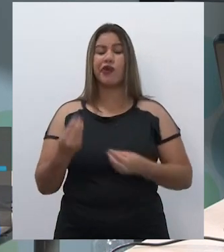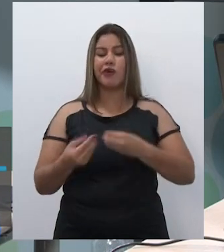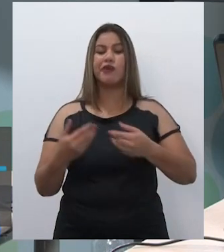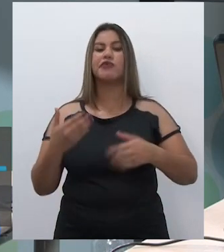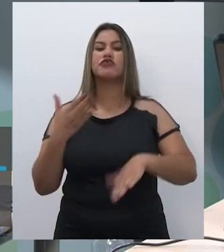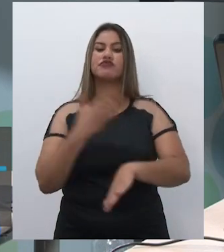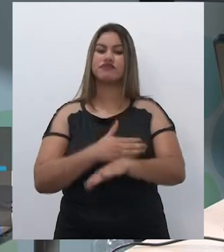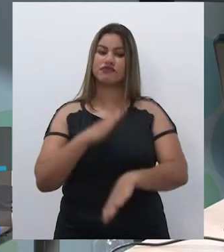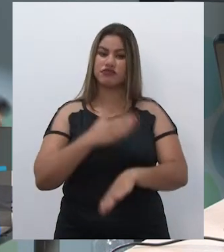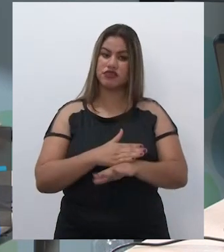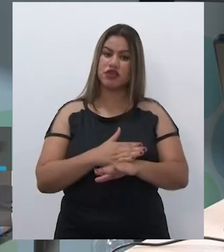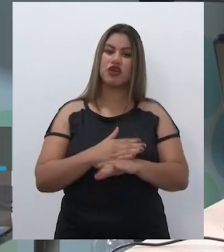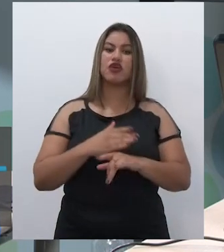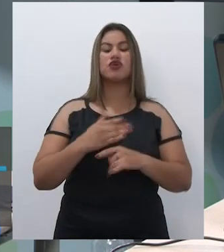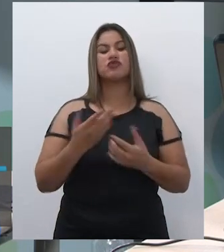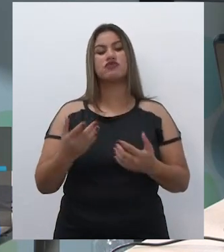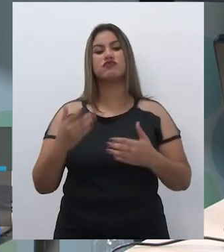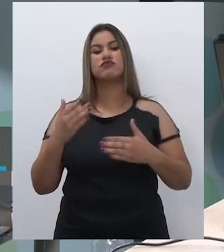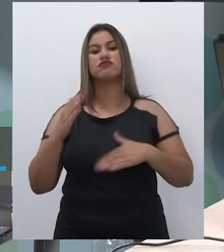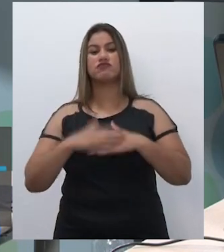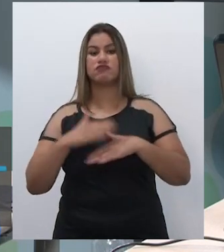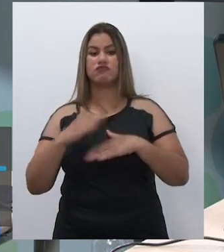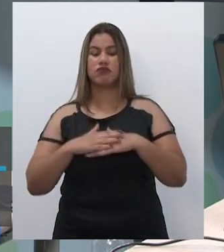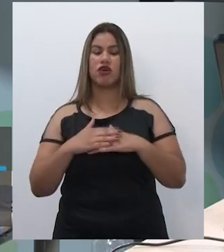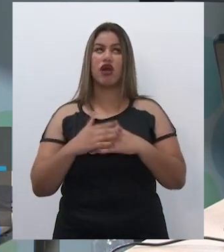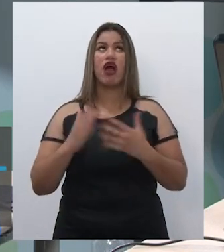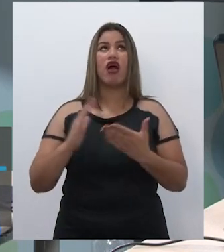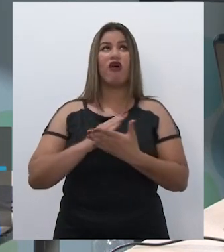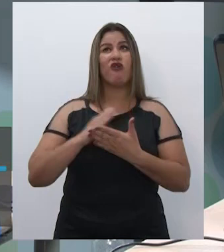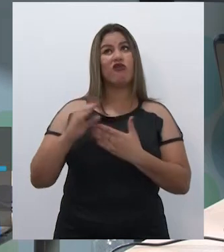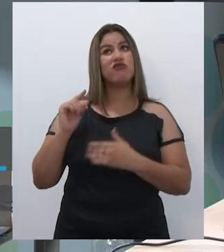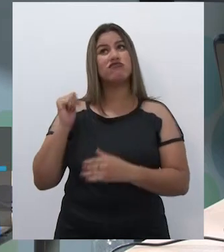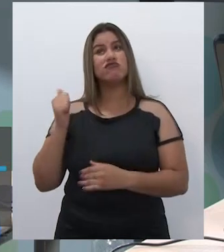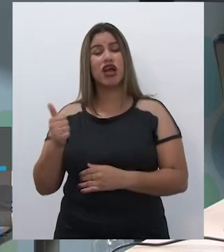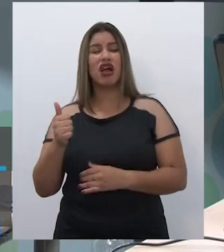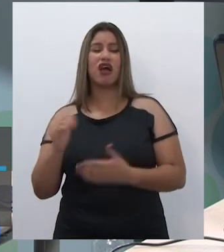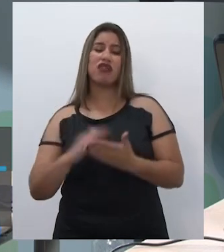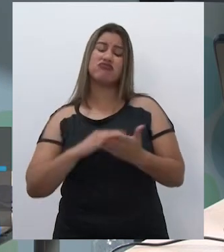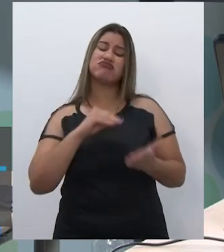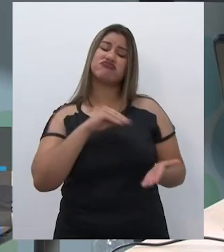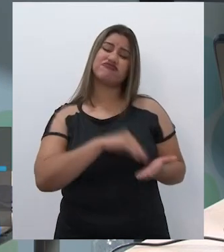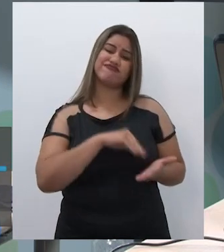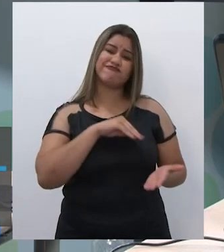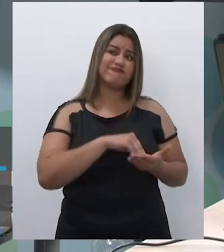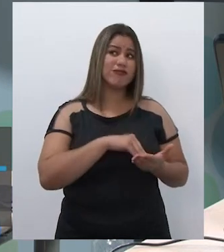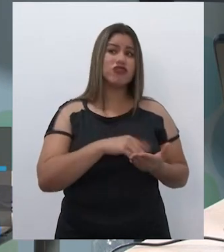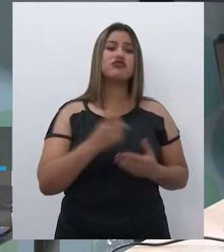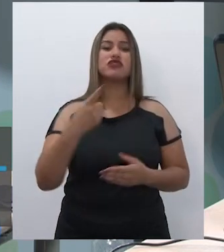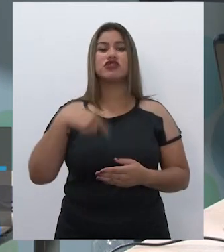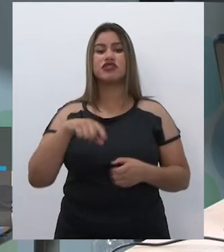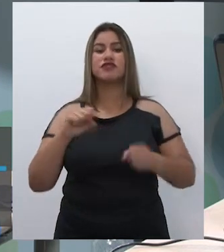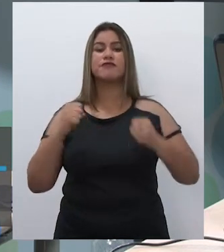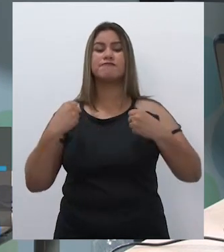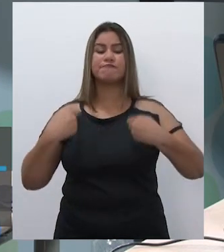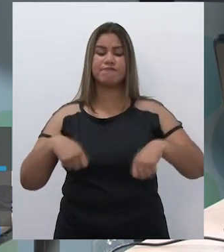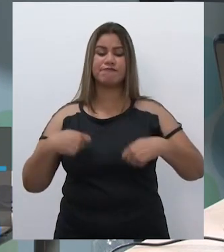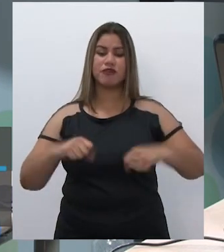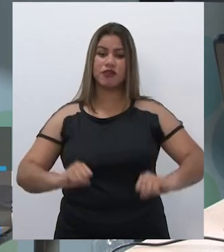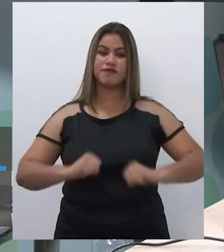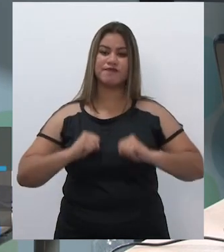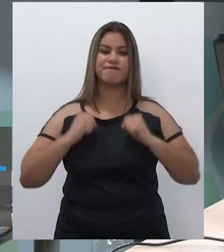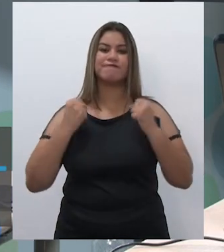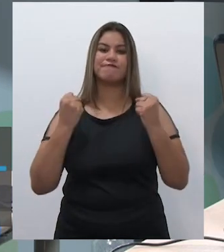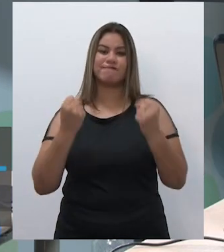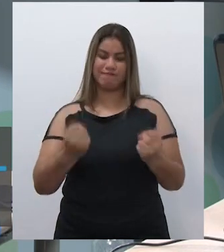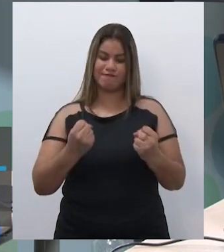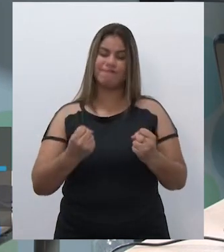exercito, talvez um comportamento seja mais gritante, o outro está meio adormecido, e aí a gente precisa ativar esses